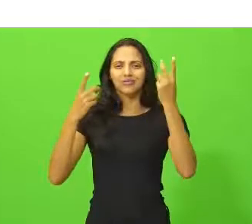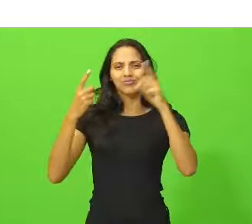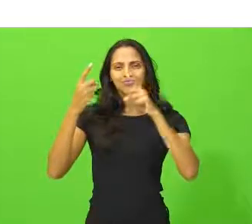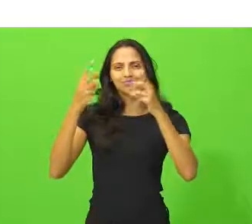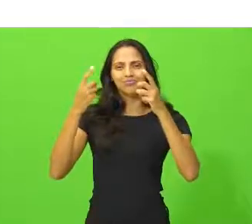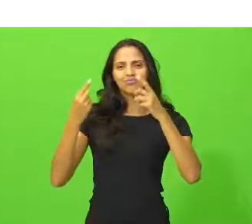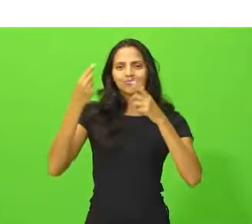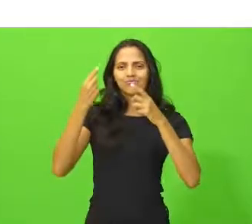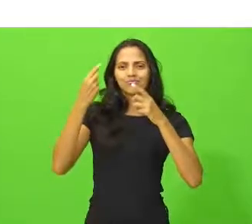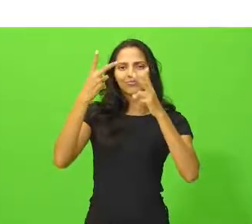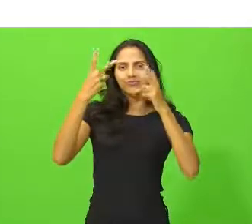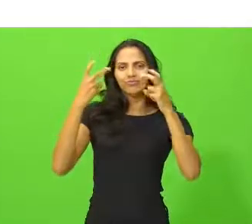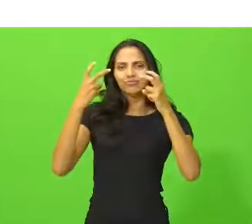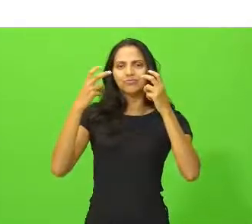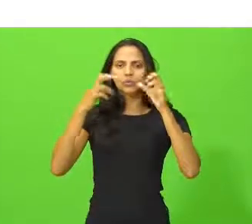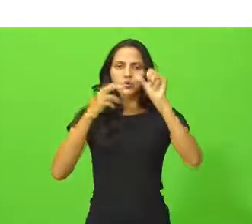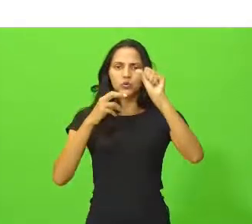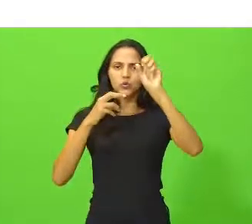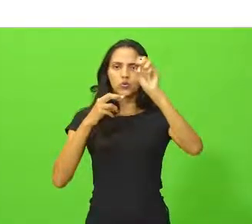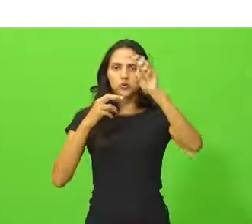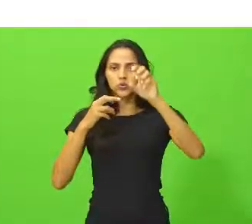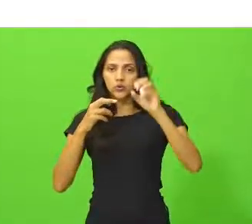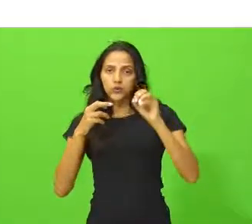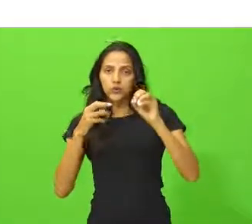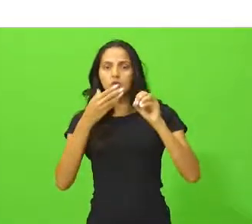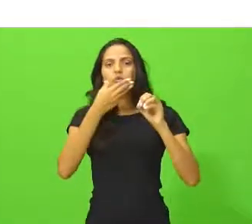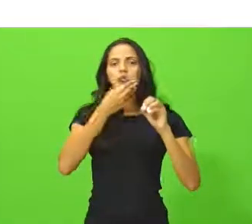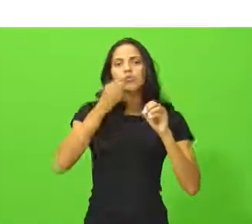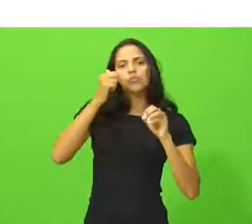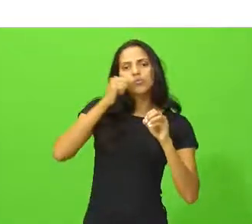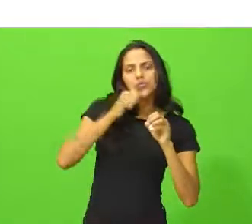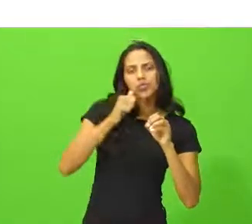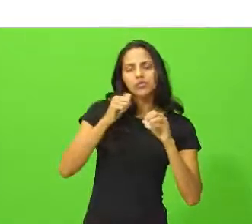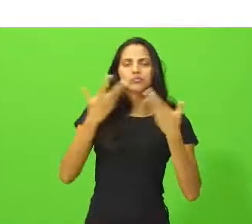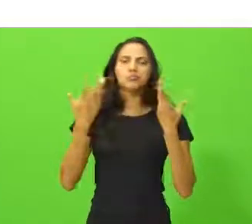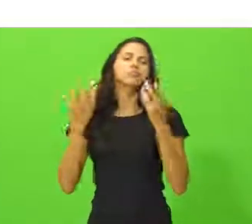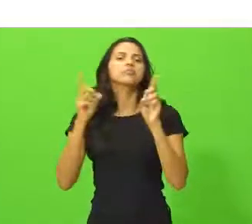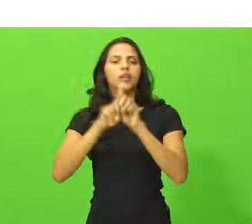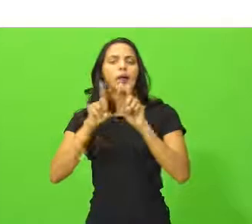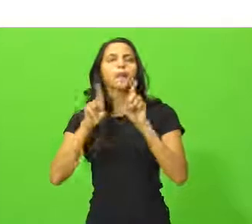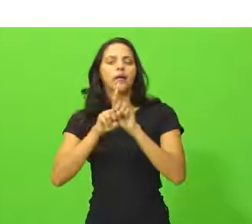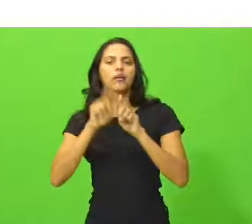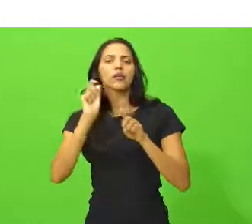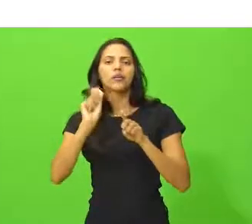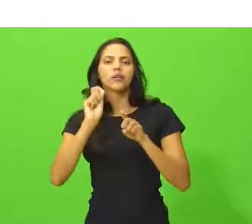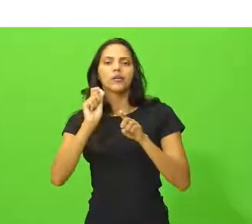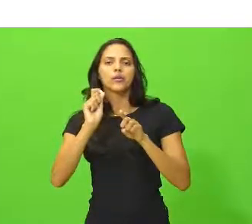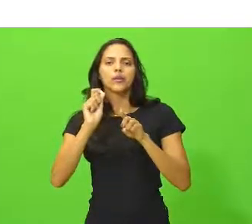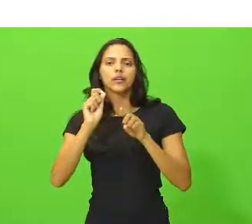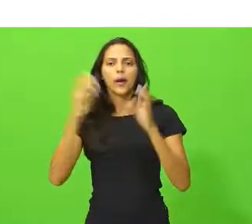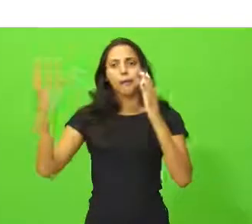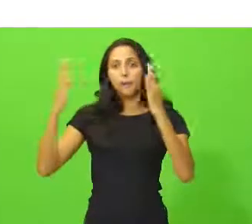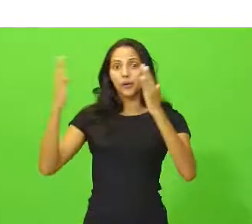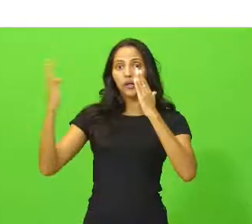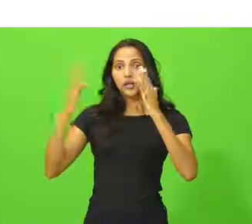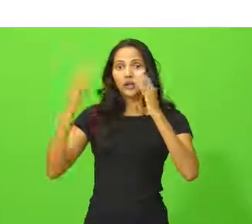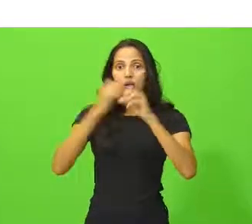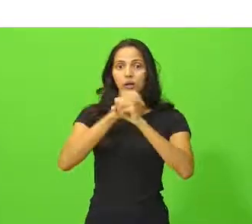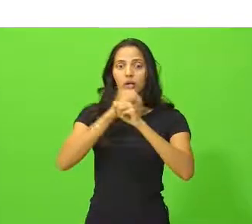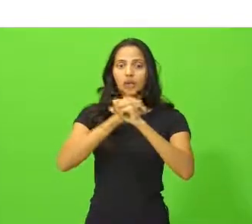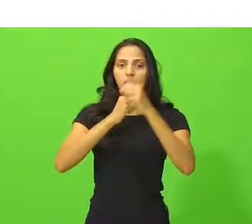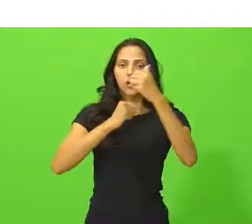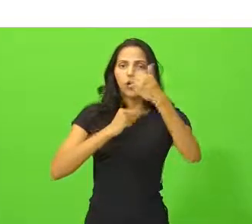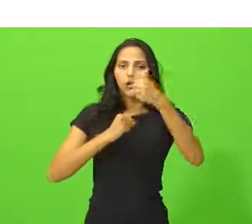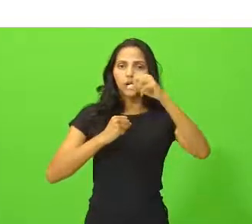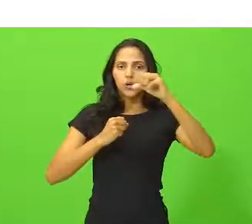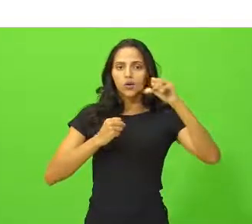que indicam o sexo. E, é claro, indicam também, de uma certa forma, o período.